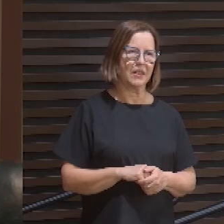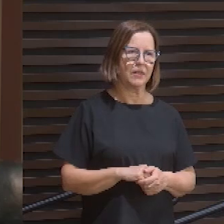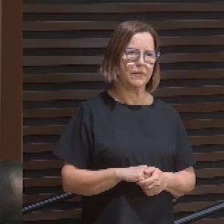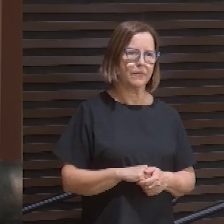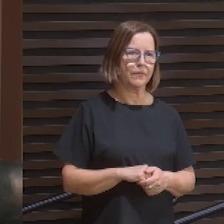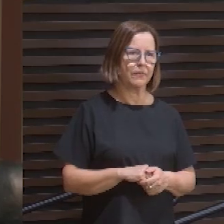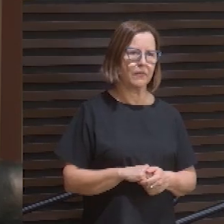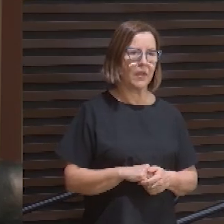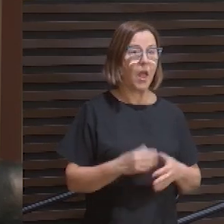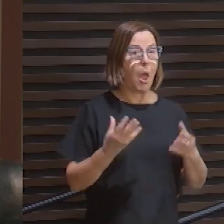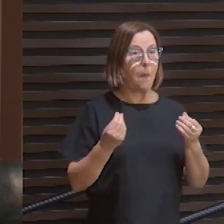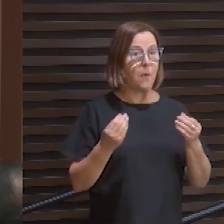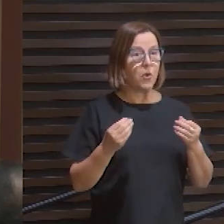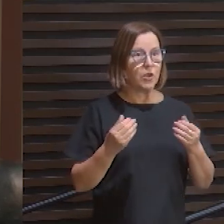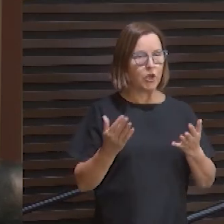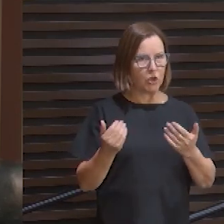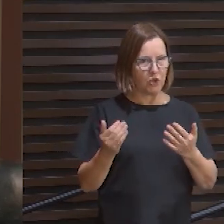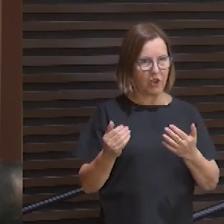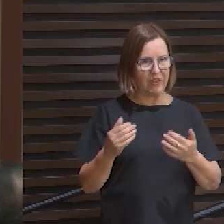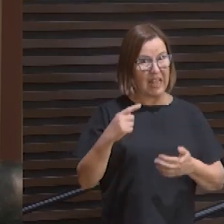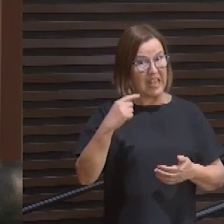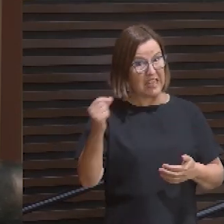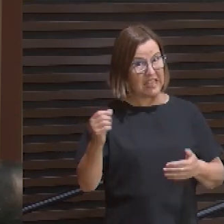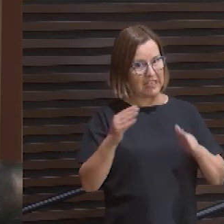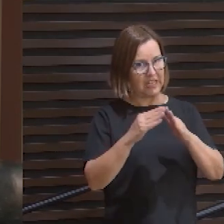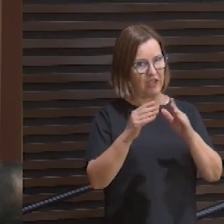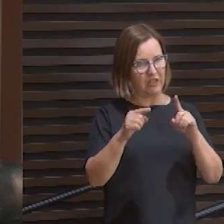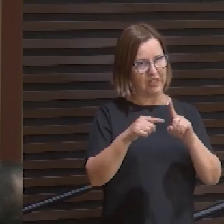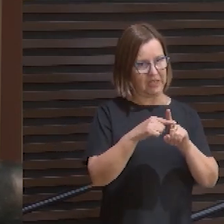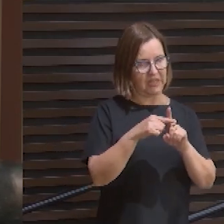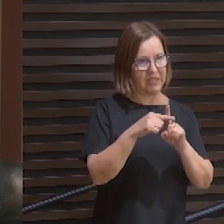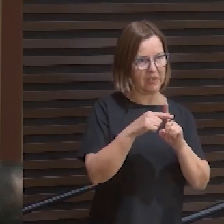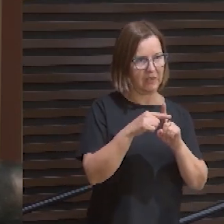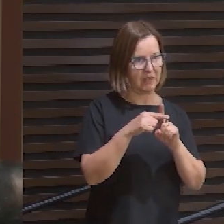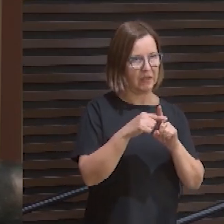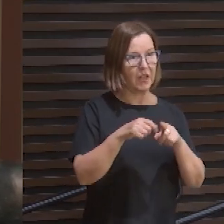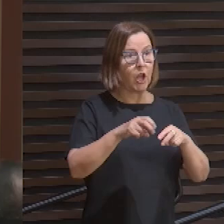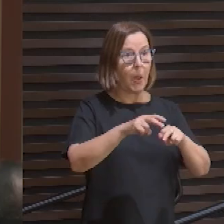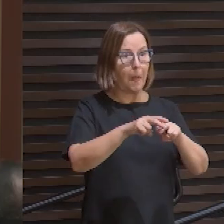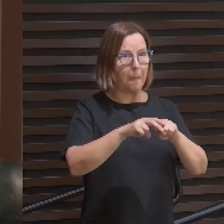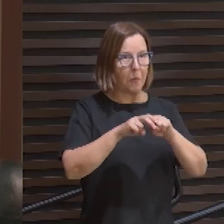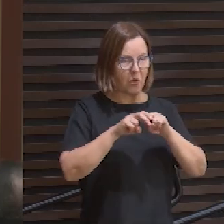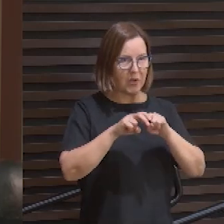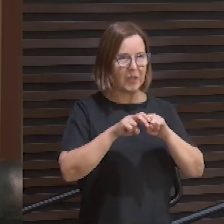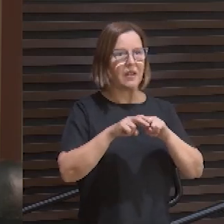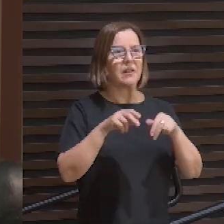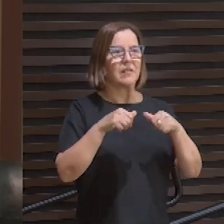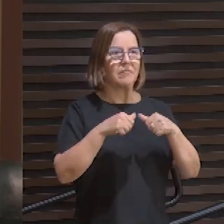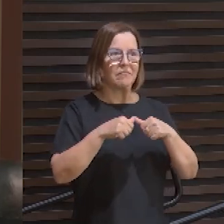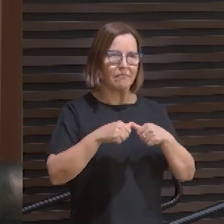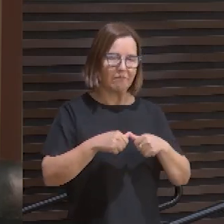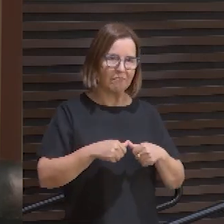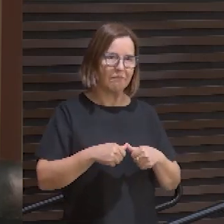Muitos jovens estão deixando a igreja por causa desta ênfase